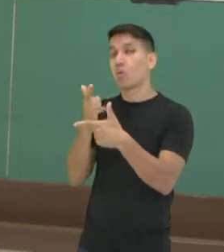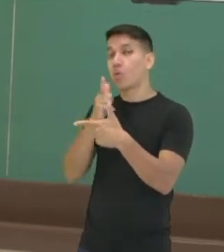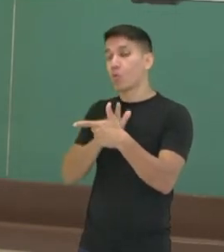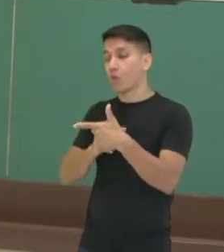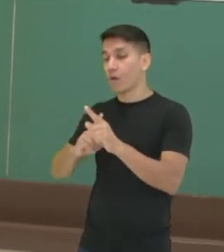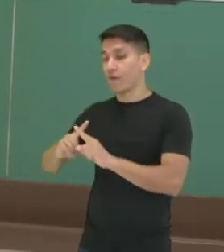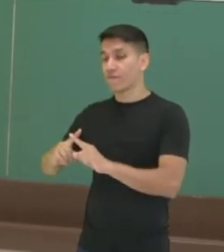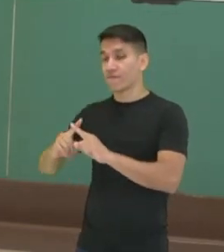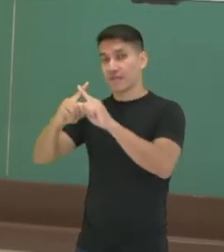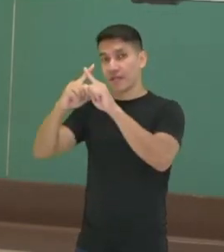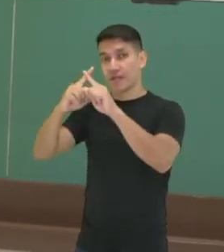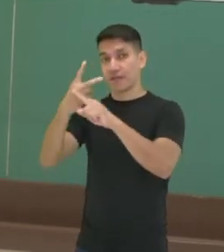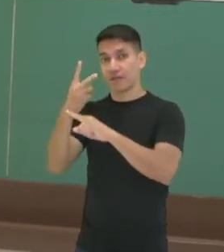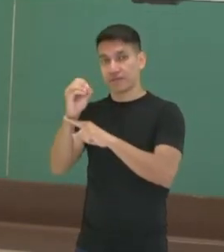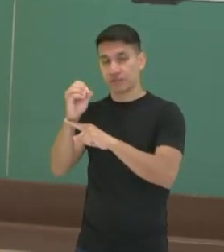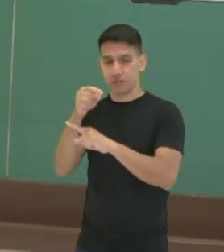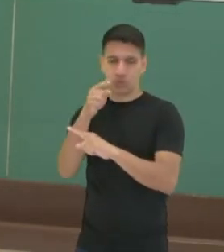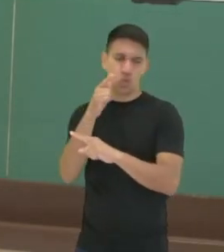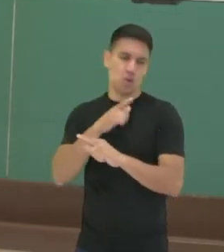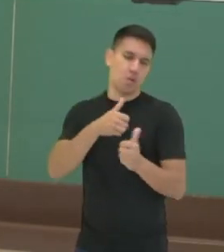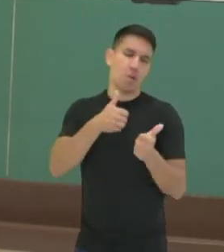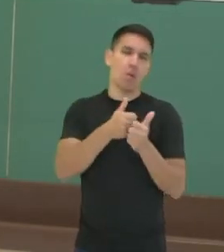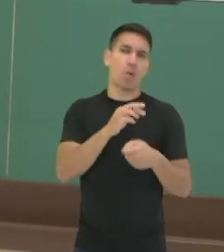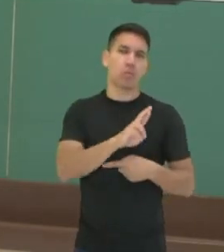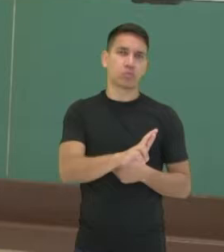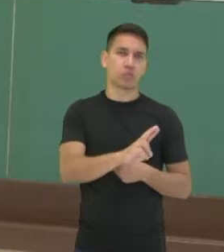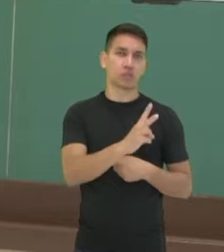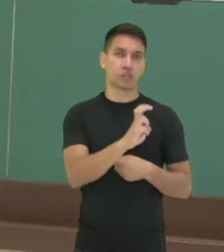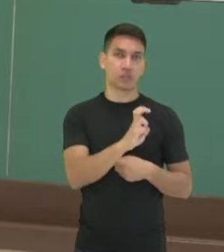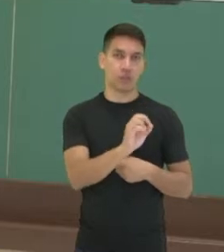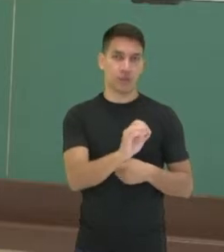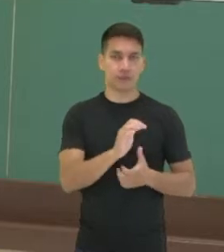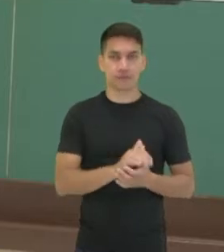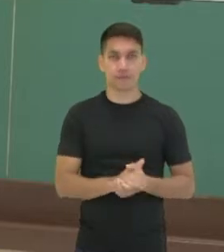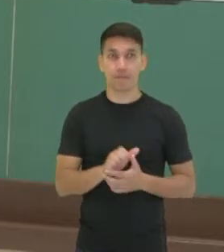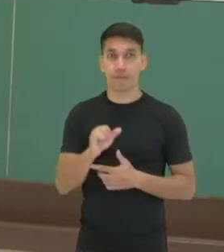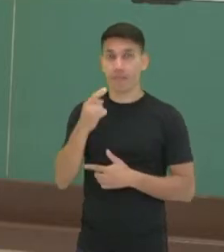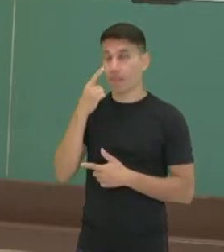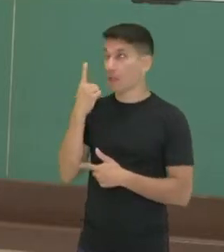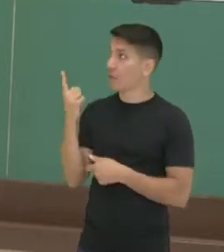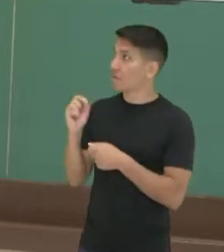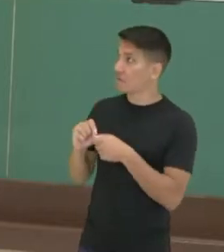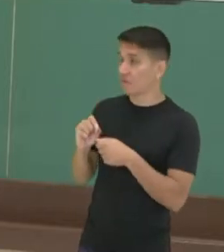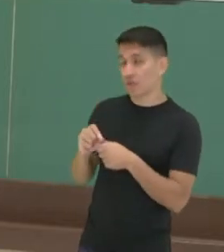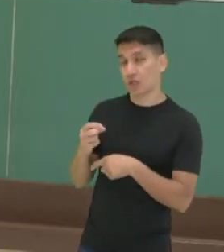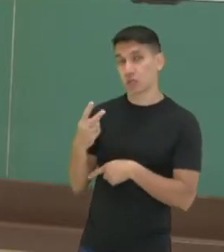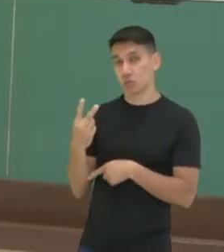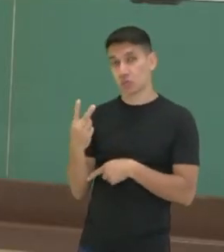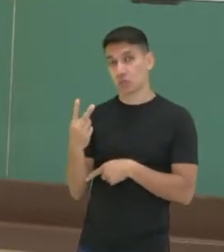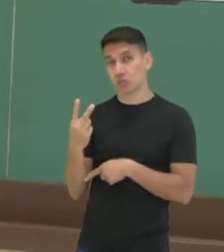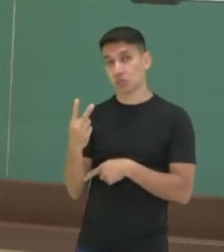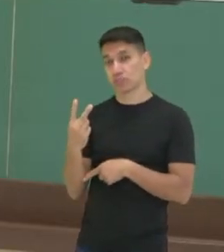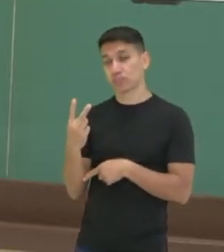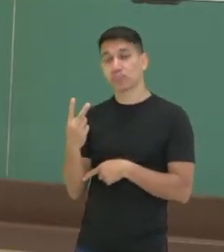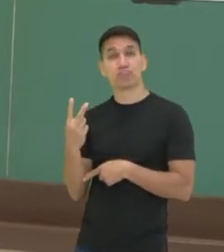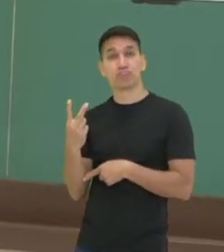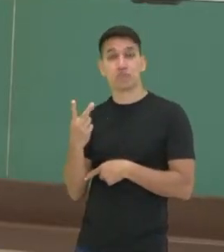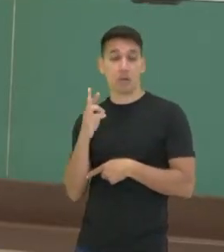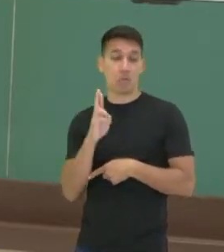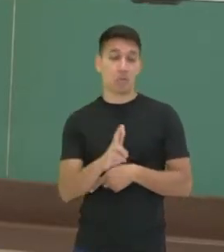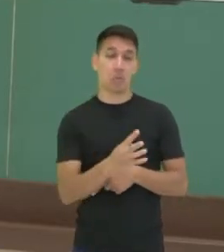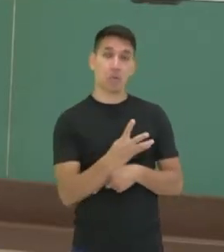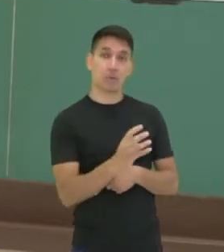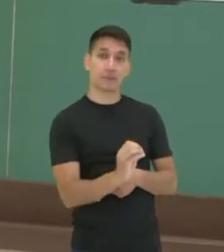mais próximo de 50? Vamos lá. Se eu multiplicar por 2, vai dar 2 vezes 0, 0. 2 vezes 2, 4, que deu 40. Isso